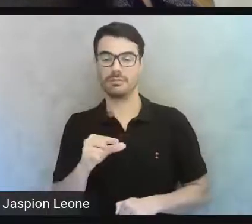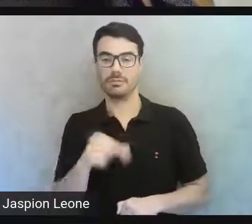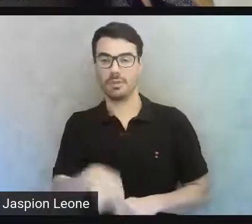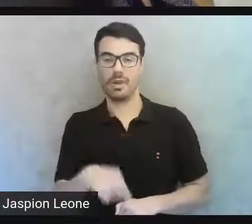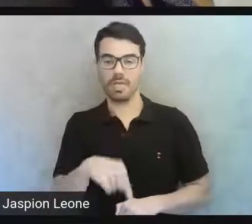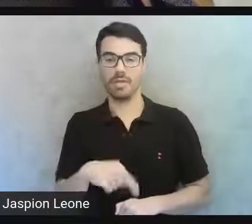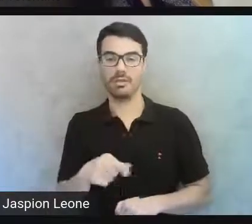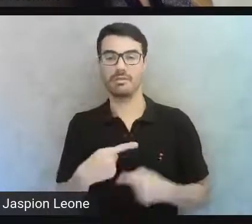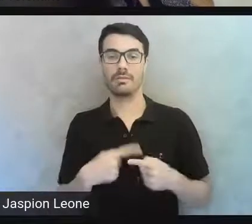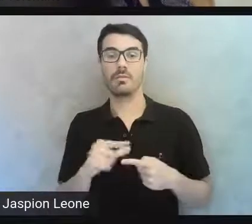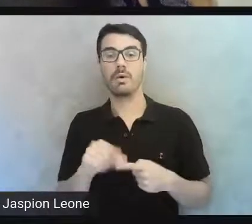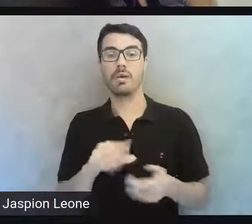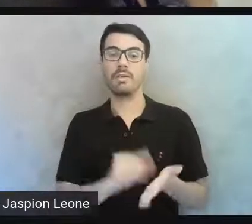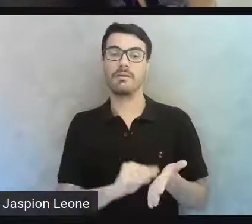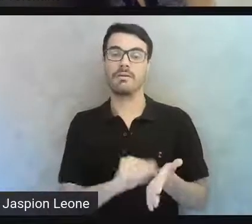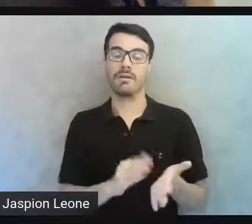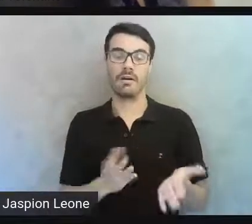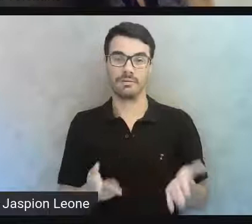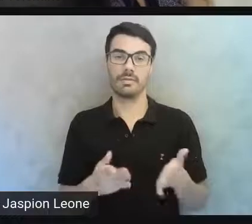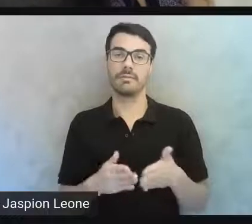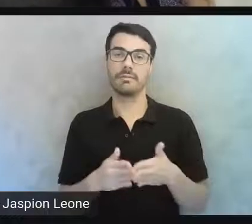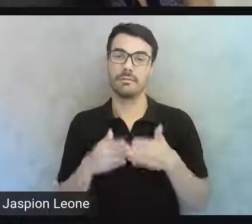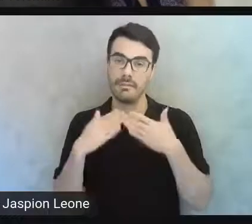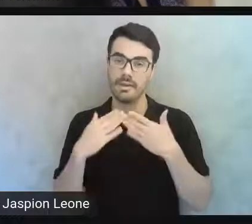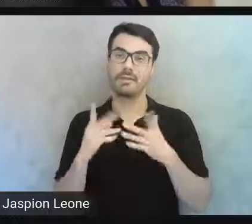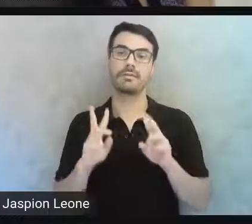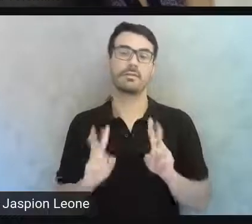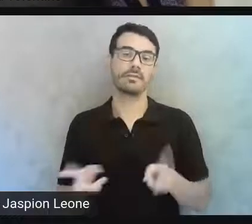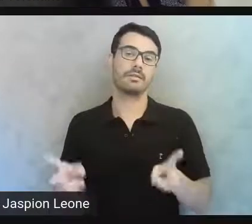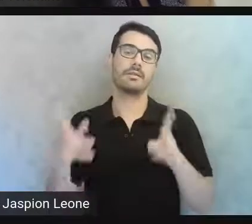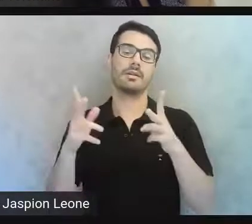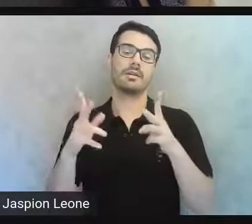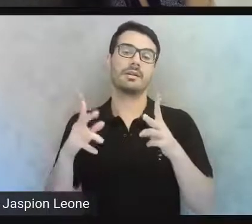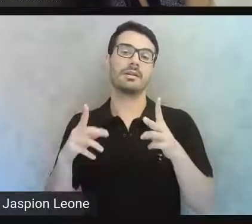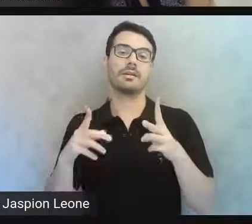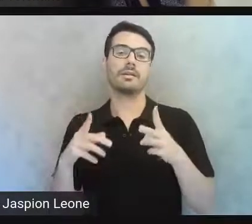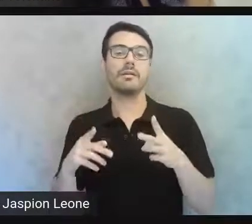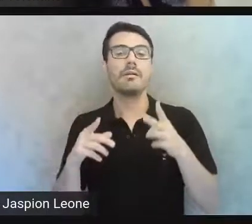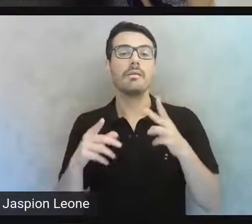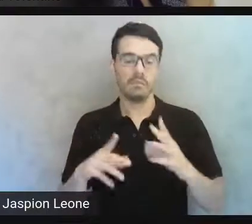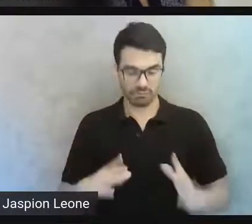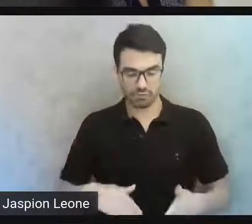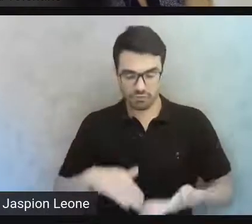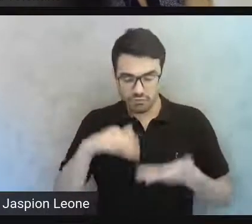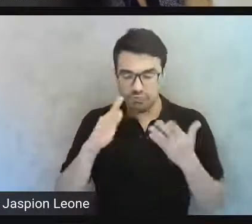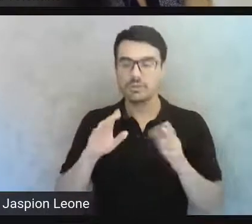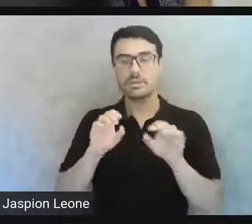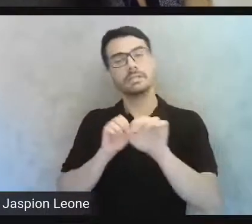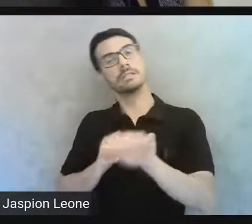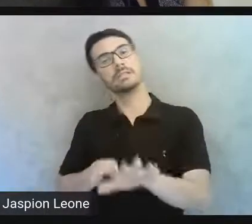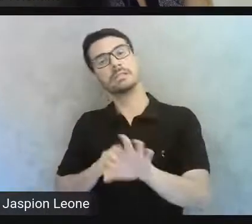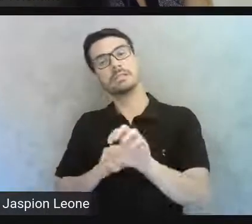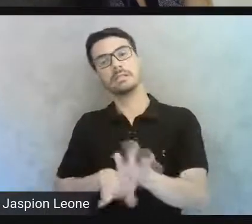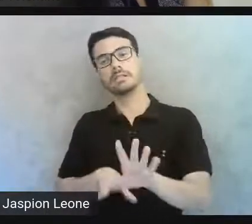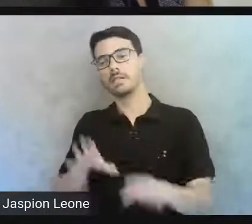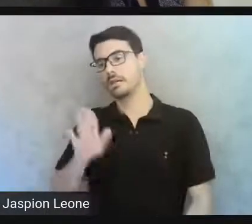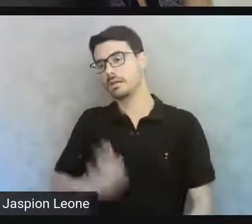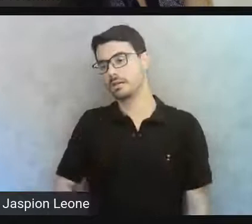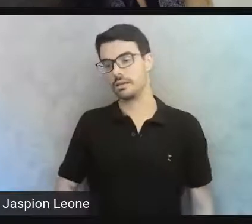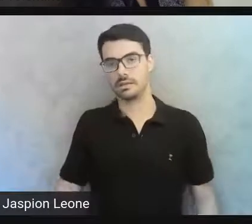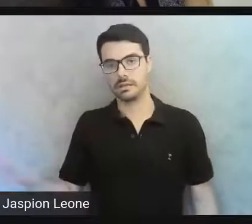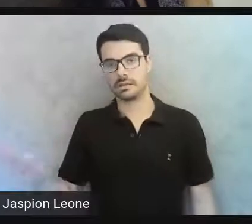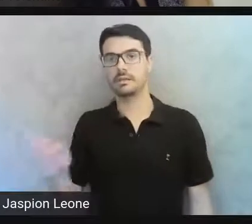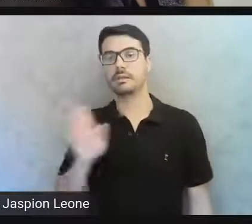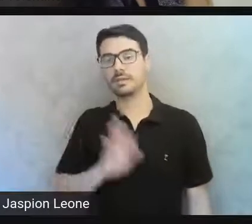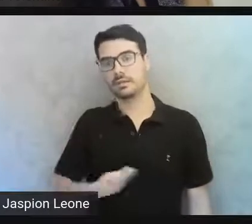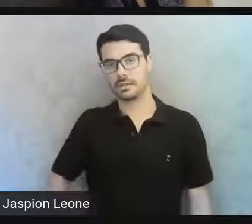essa atenção aí que o Banco Central pede para a gente, né? Mas a gente pode fazer ali para educar, para ensinar. Ah, quando a criança está um